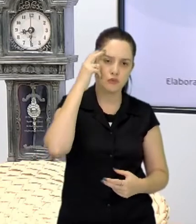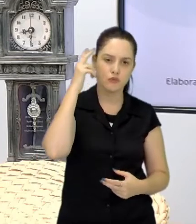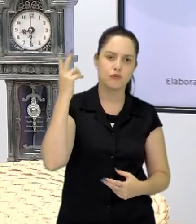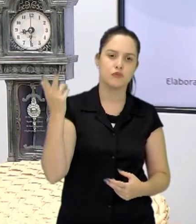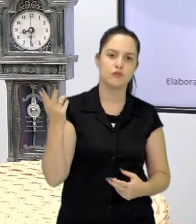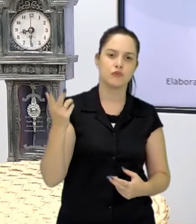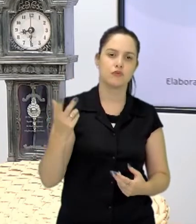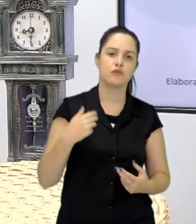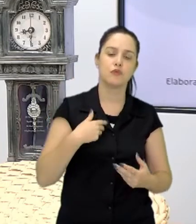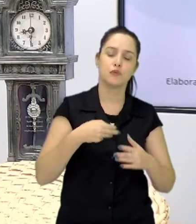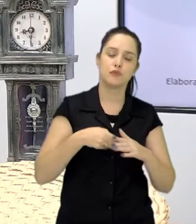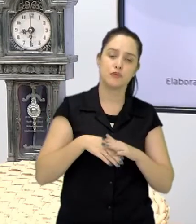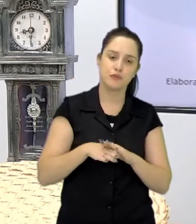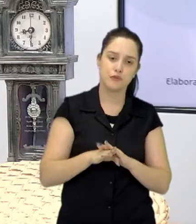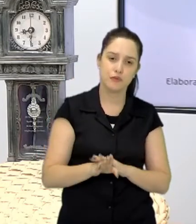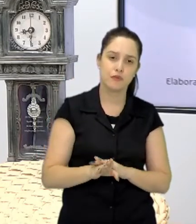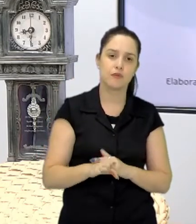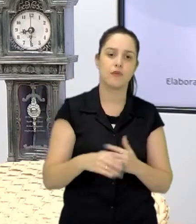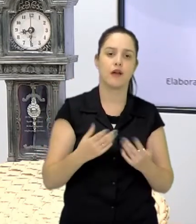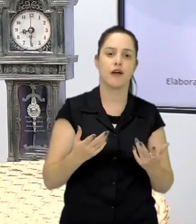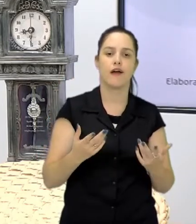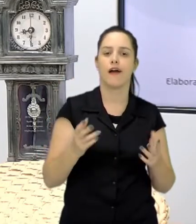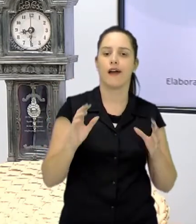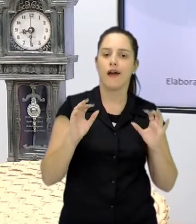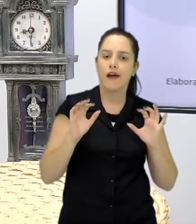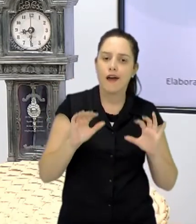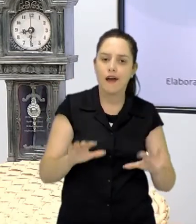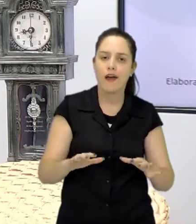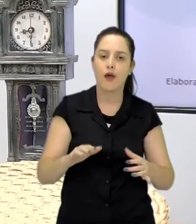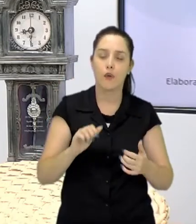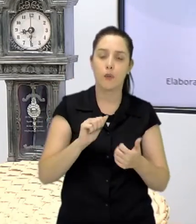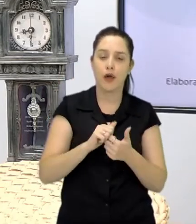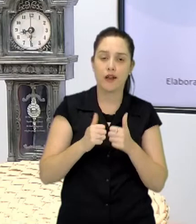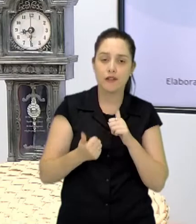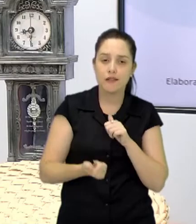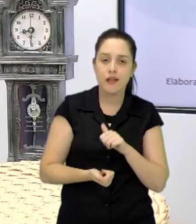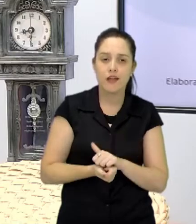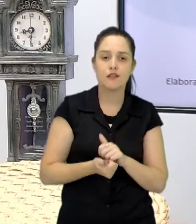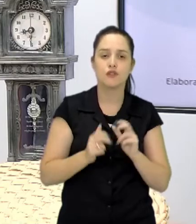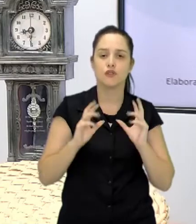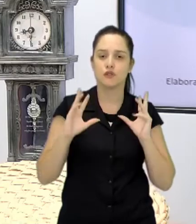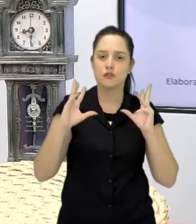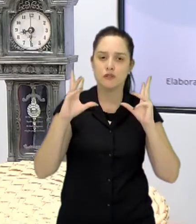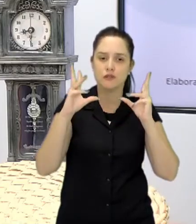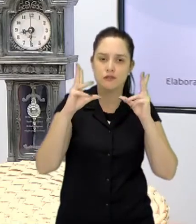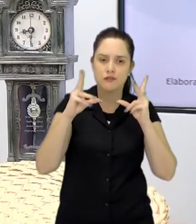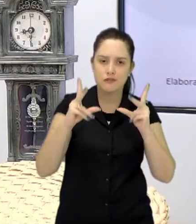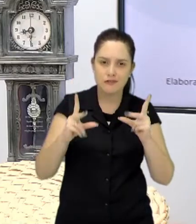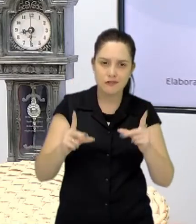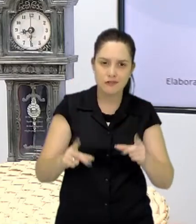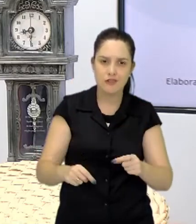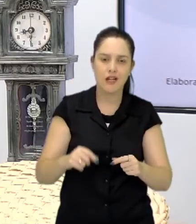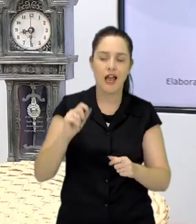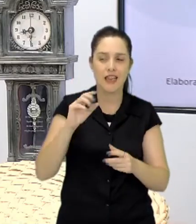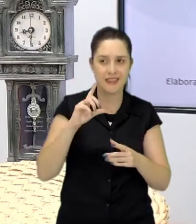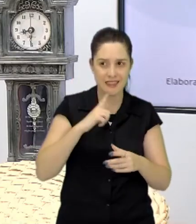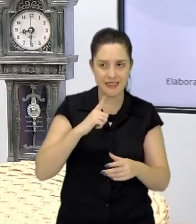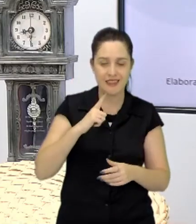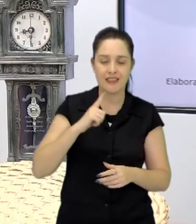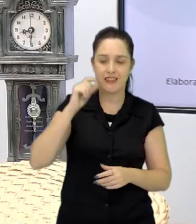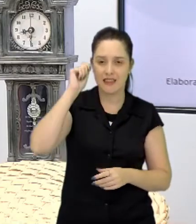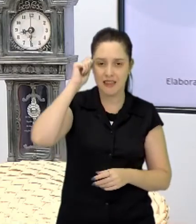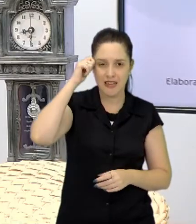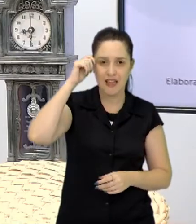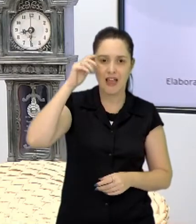os costumes, a alimentação, a oralidade. Então, eu vivenciei a matriz africana.